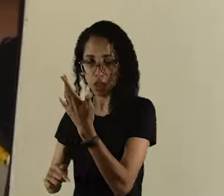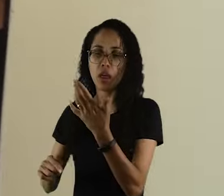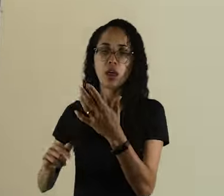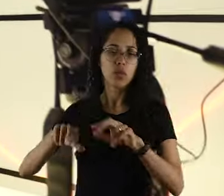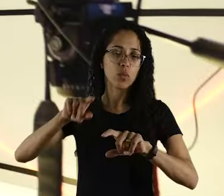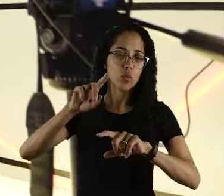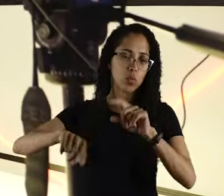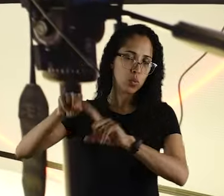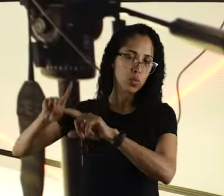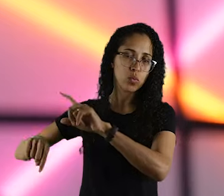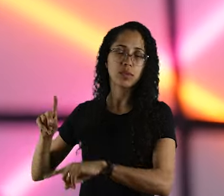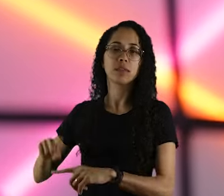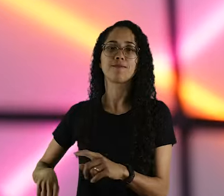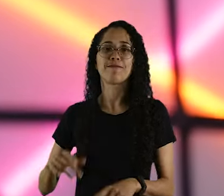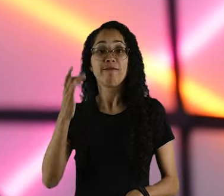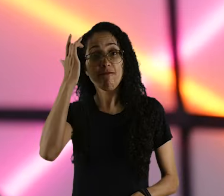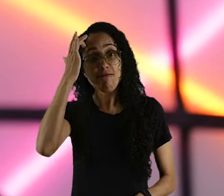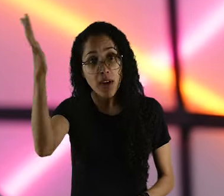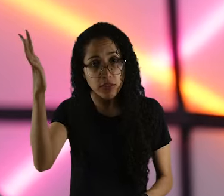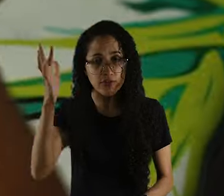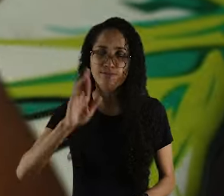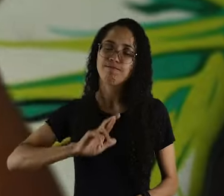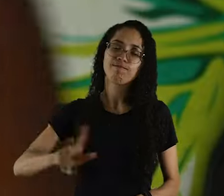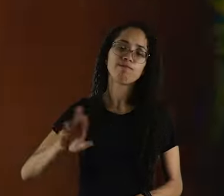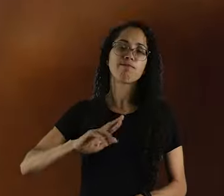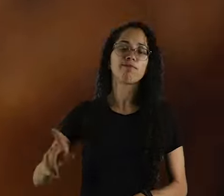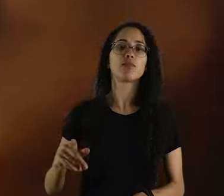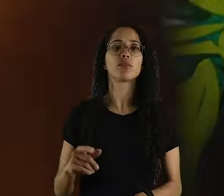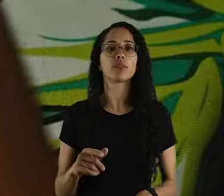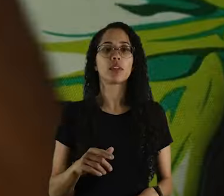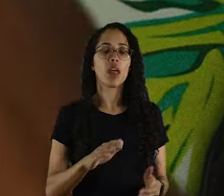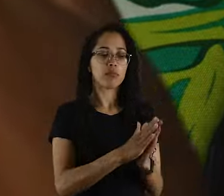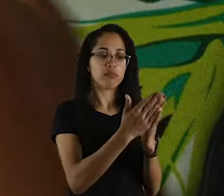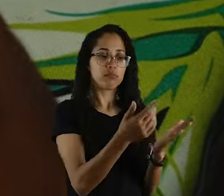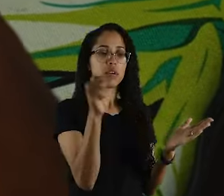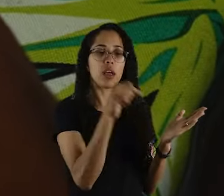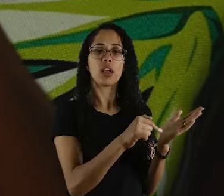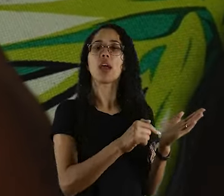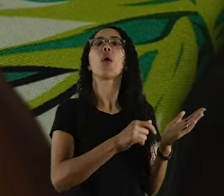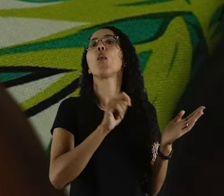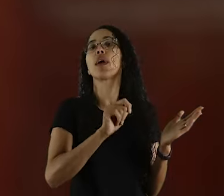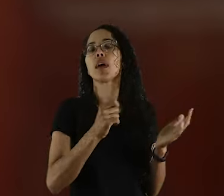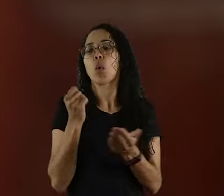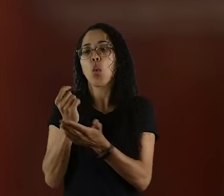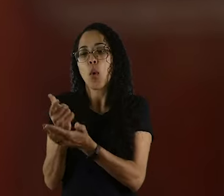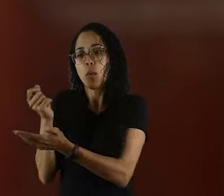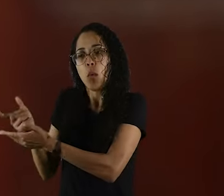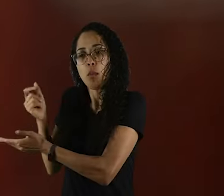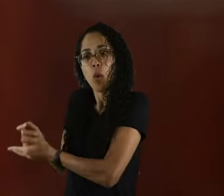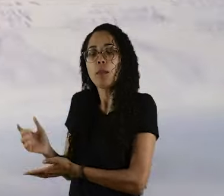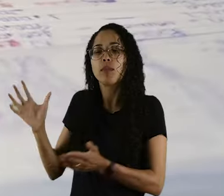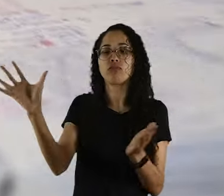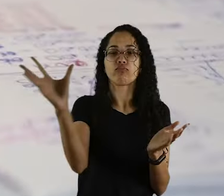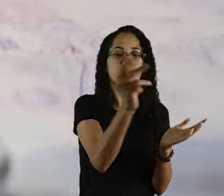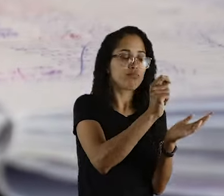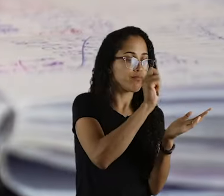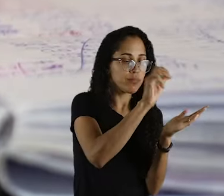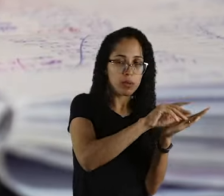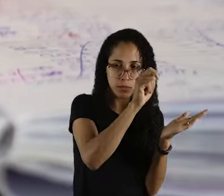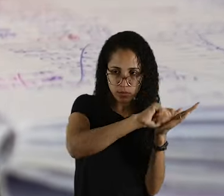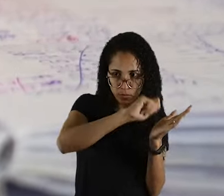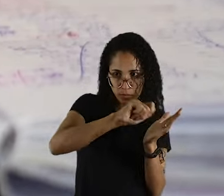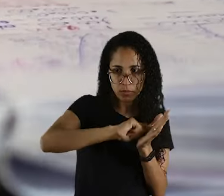que eu ganhava mesmo. Não foi fácil. Esse caderno onde faço as anotações, que eu compro durante o mês para eu pagar no final do mês.